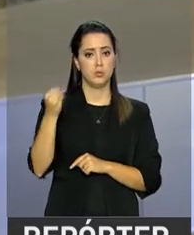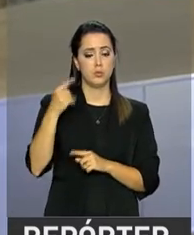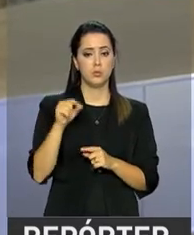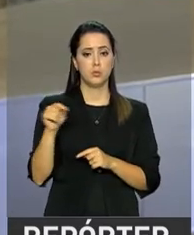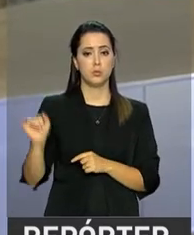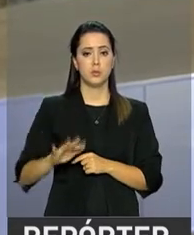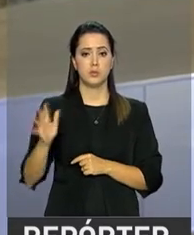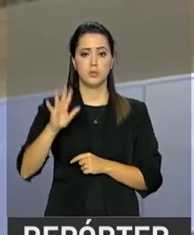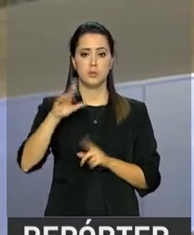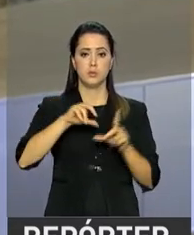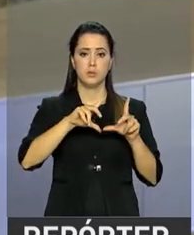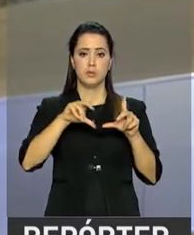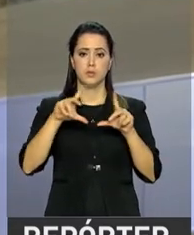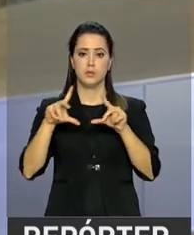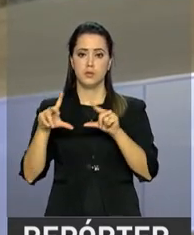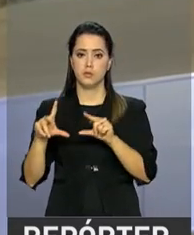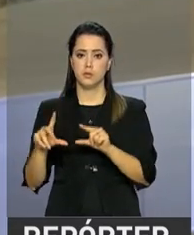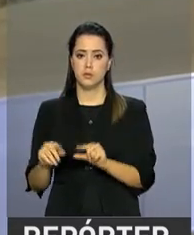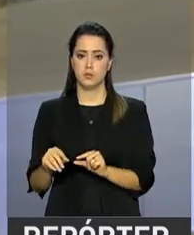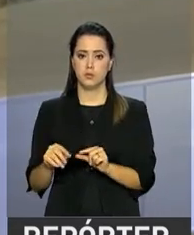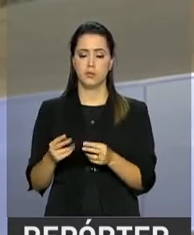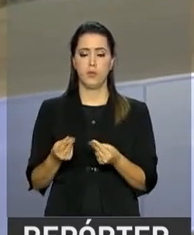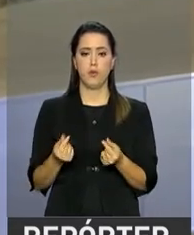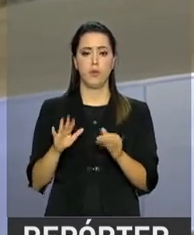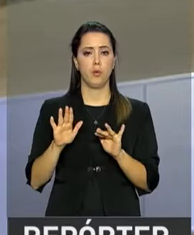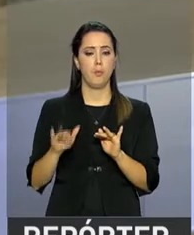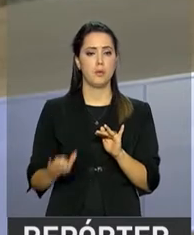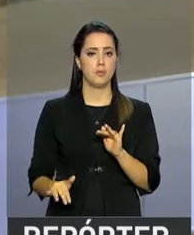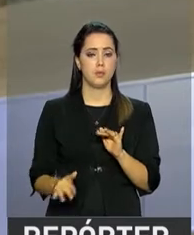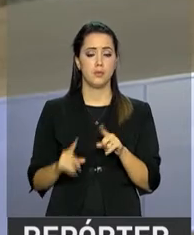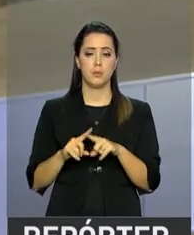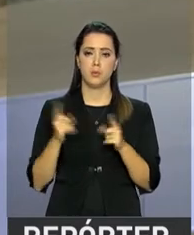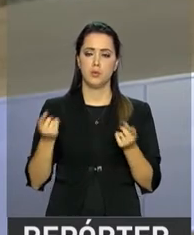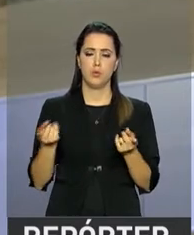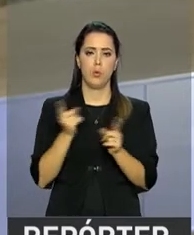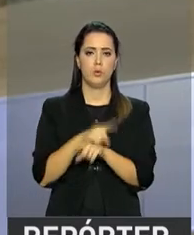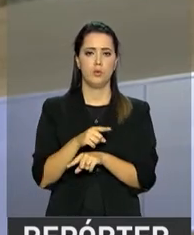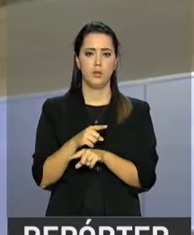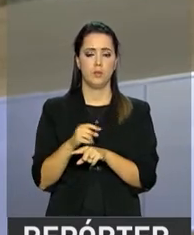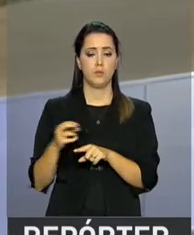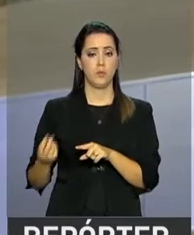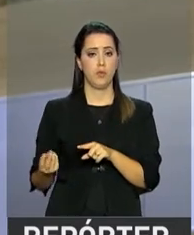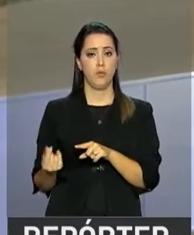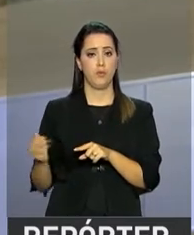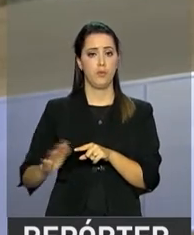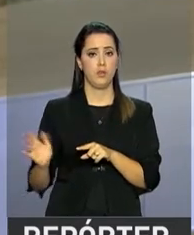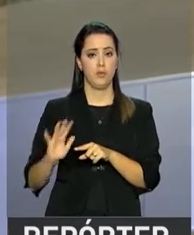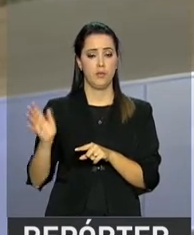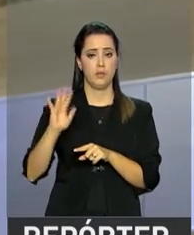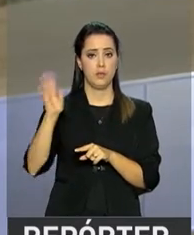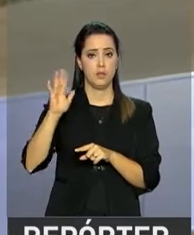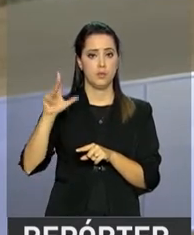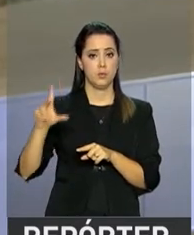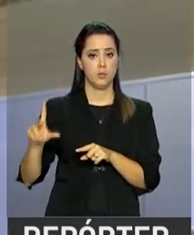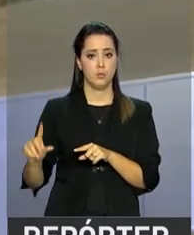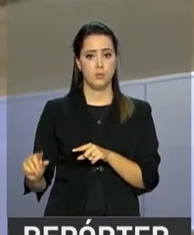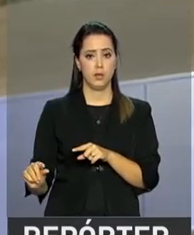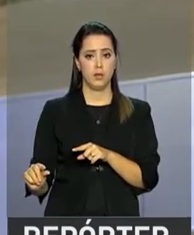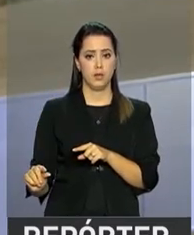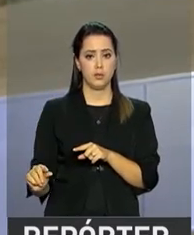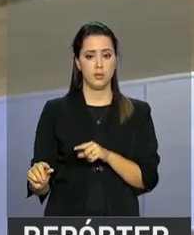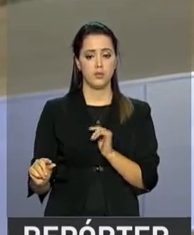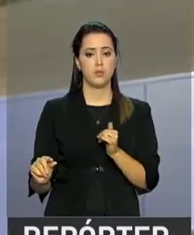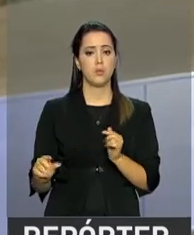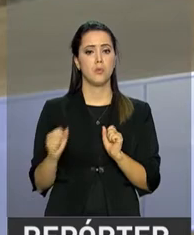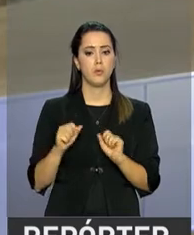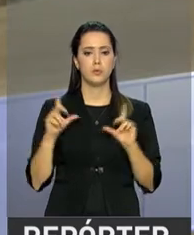a inflação caia e esses preços diminuam já quando ocorre o contrário a inflação está baixa o banco central pode